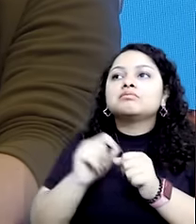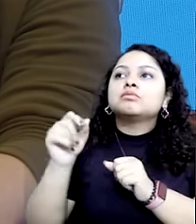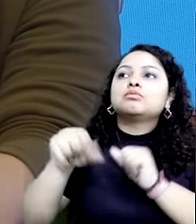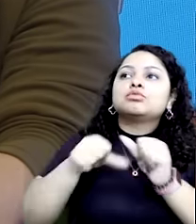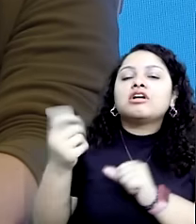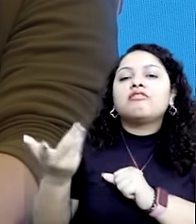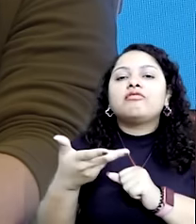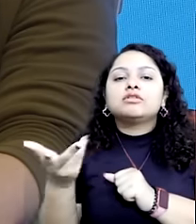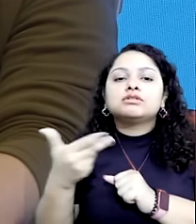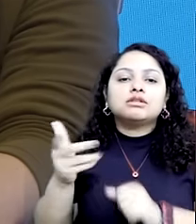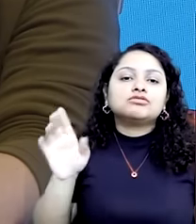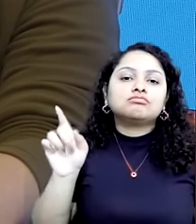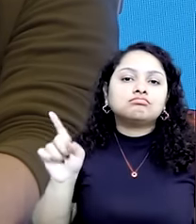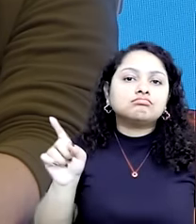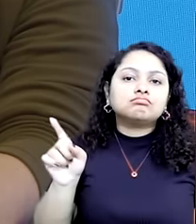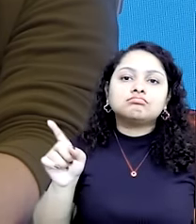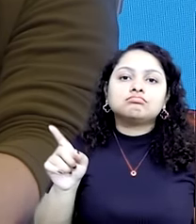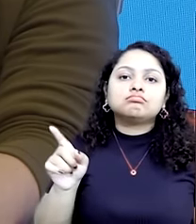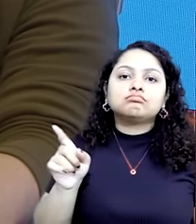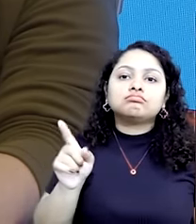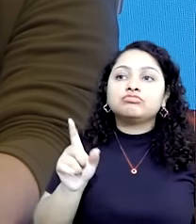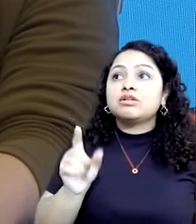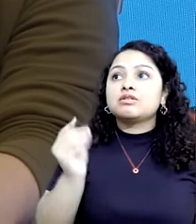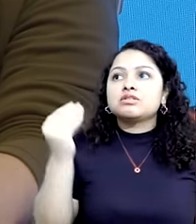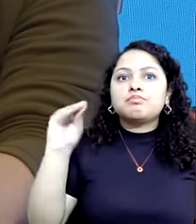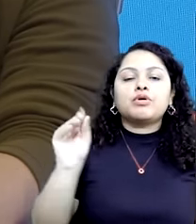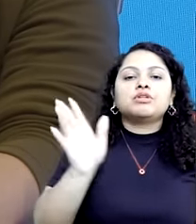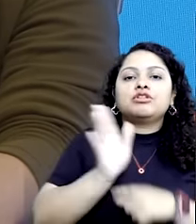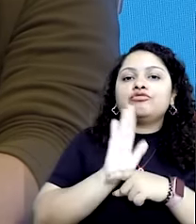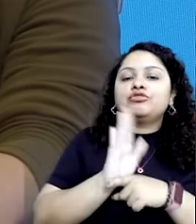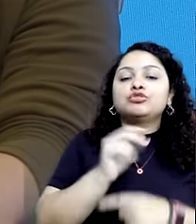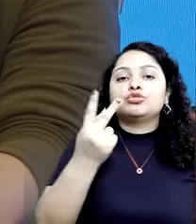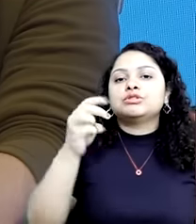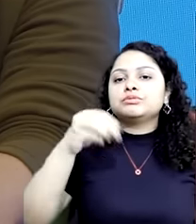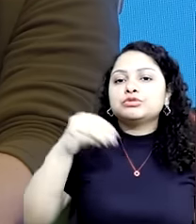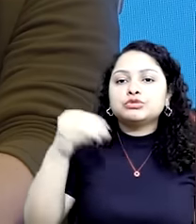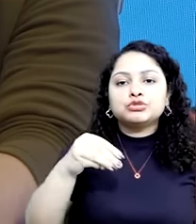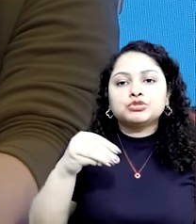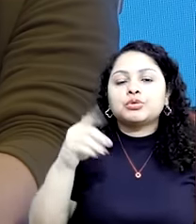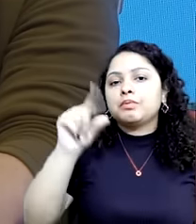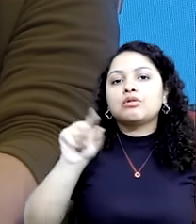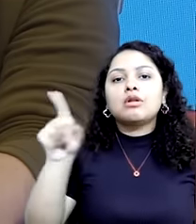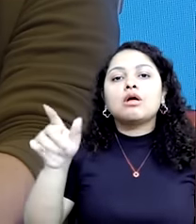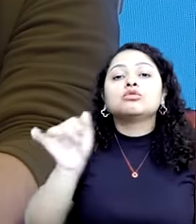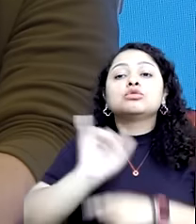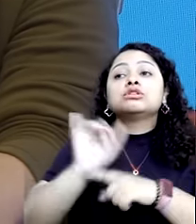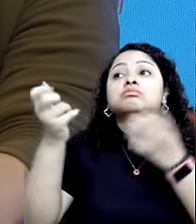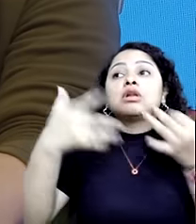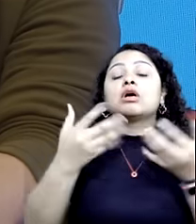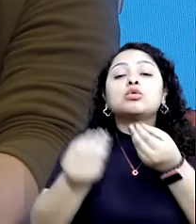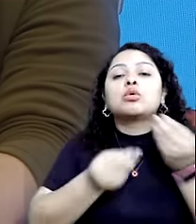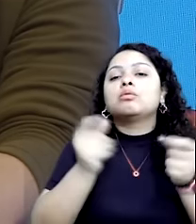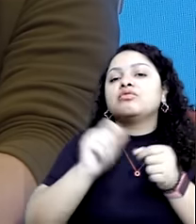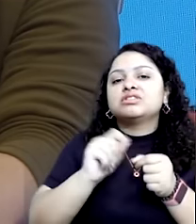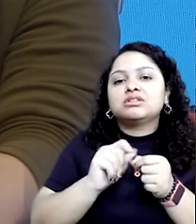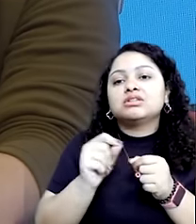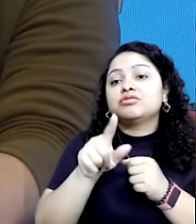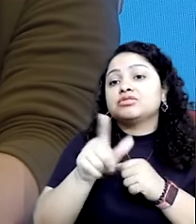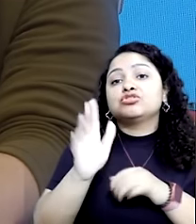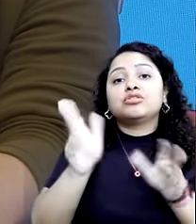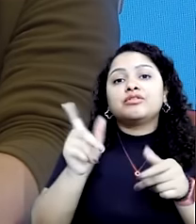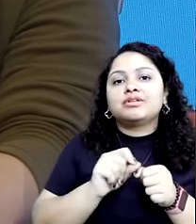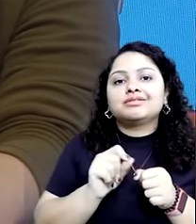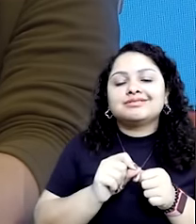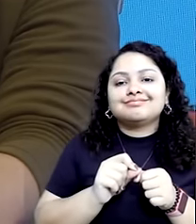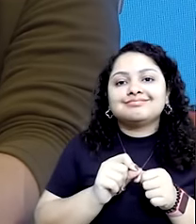no inshot gente você põe isso lá vem um videozinho de 2 minutos ou até menos no YouTube explicando para você você faz ali você já fez então assim